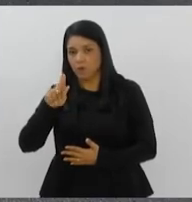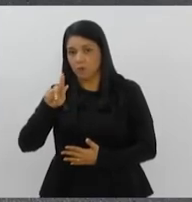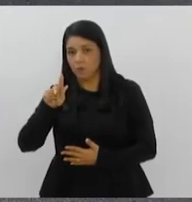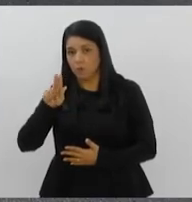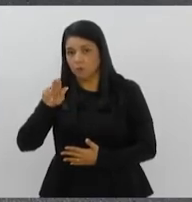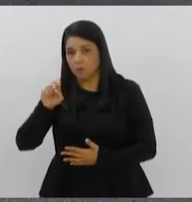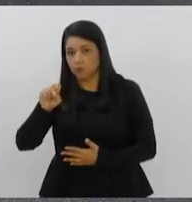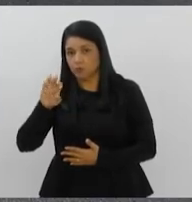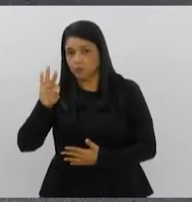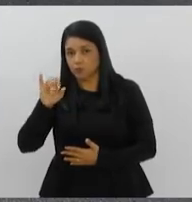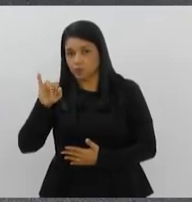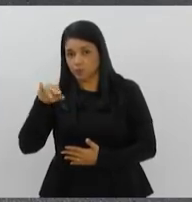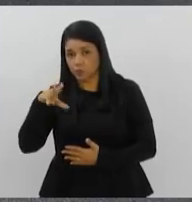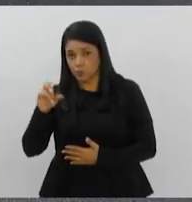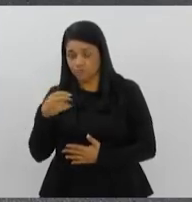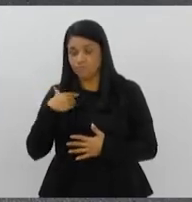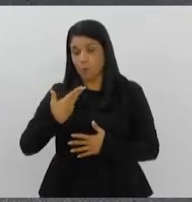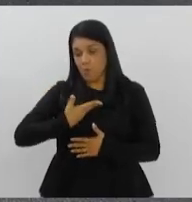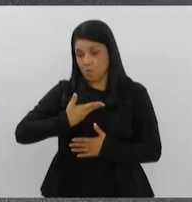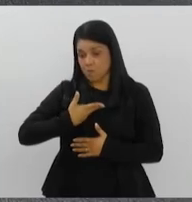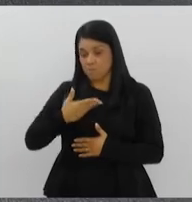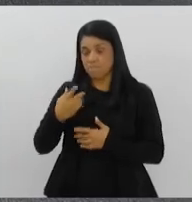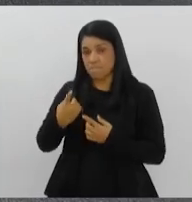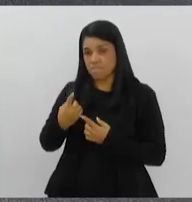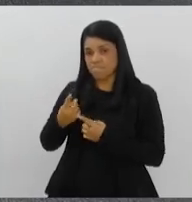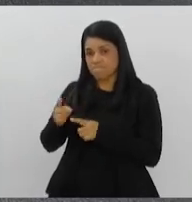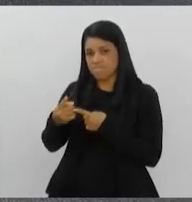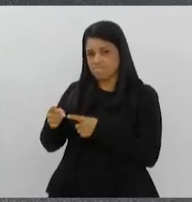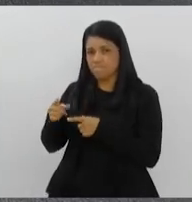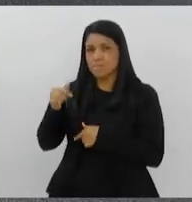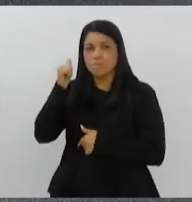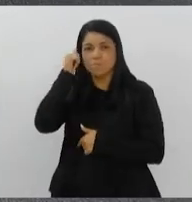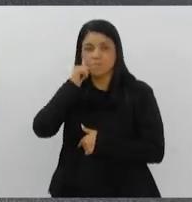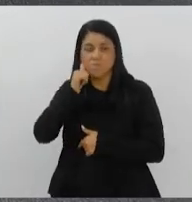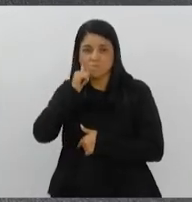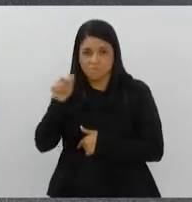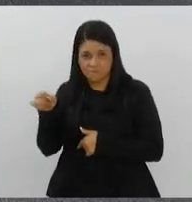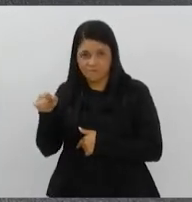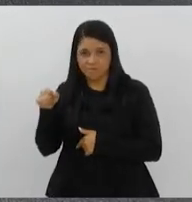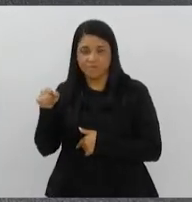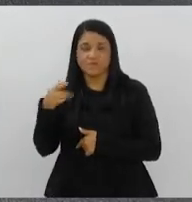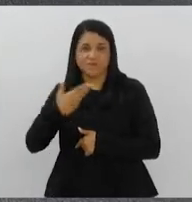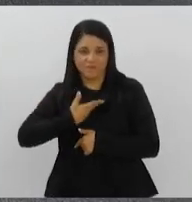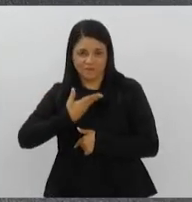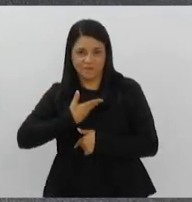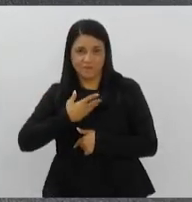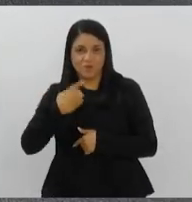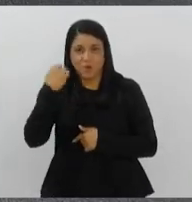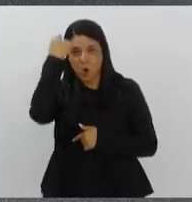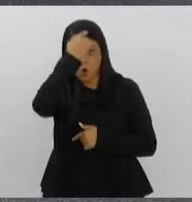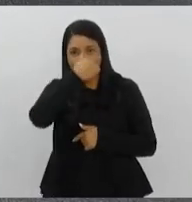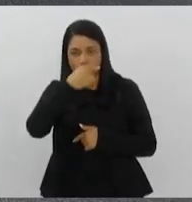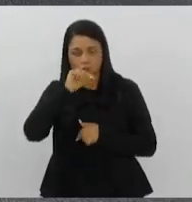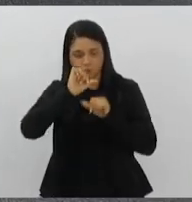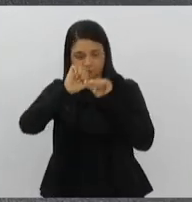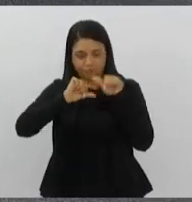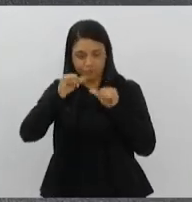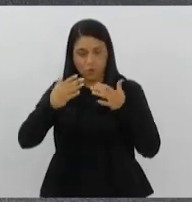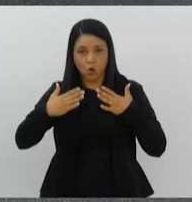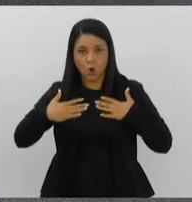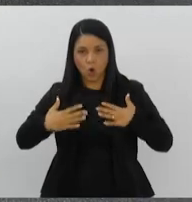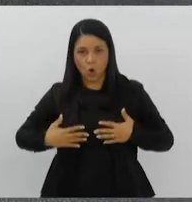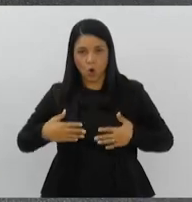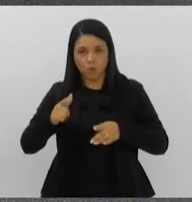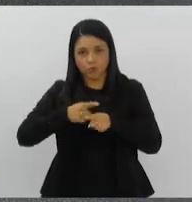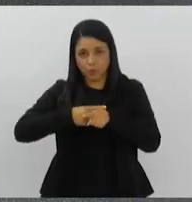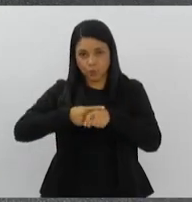é, promoveram uma fake news com uma coleguinha, colocando o rosto dela num corpo nu, promovendo fake news.